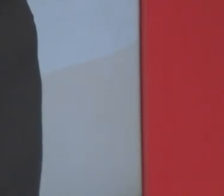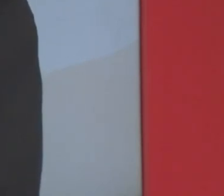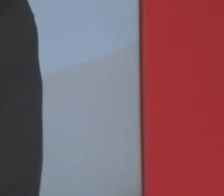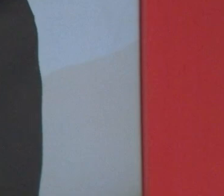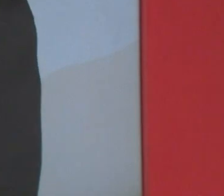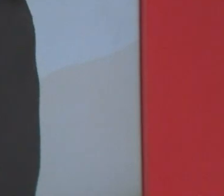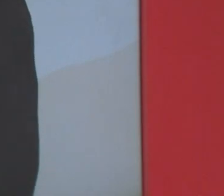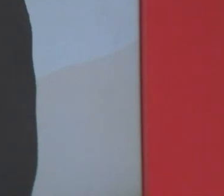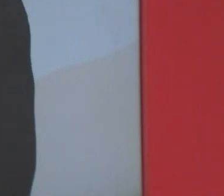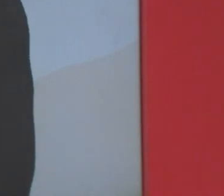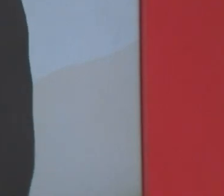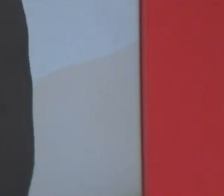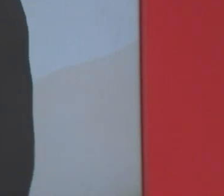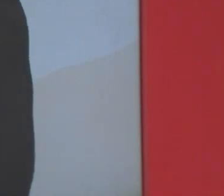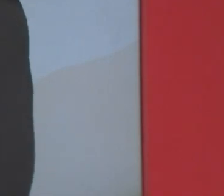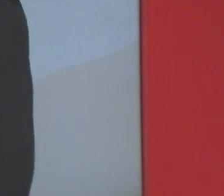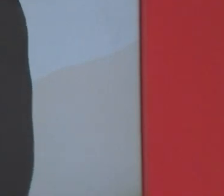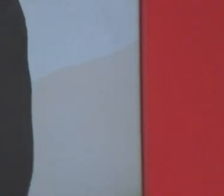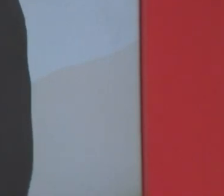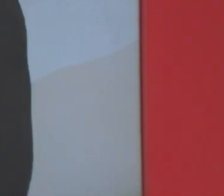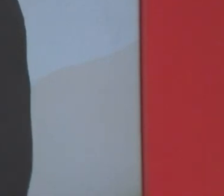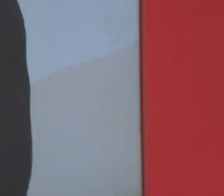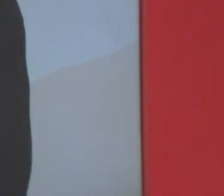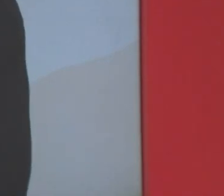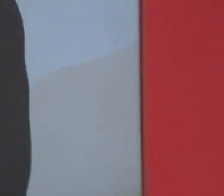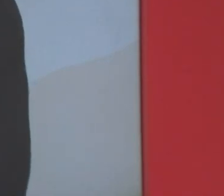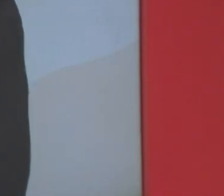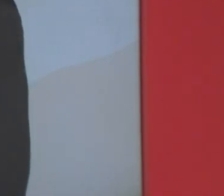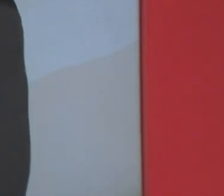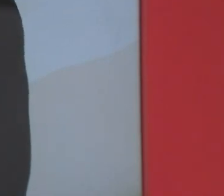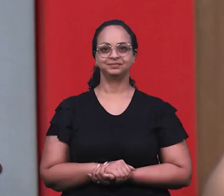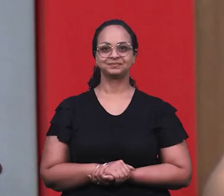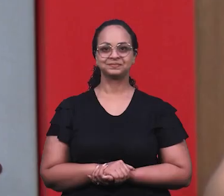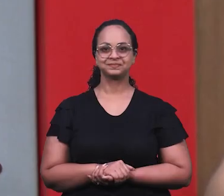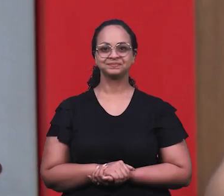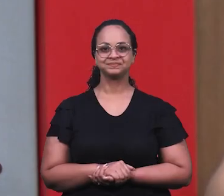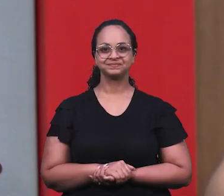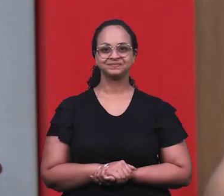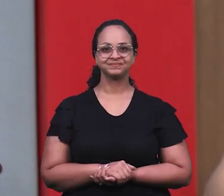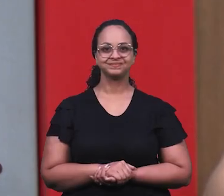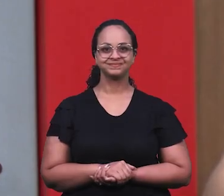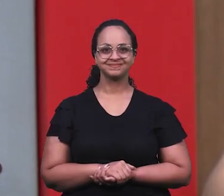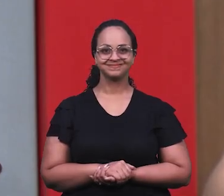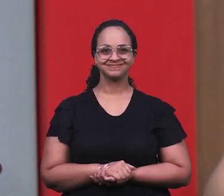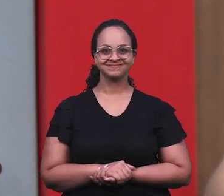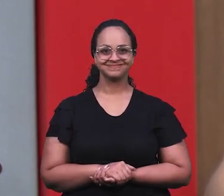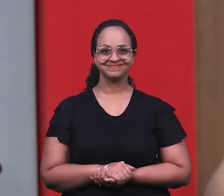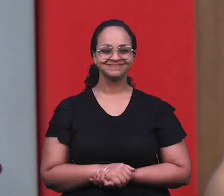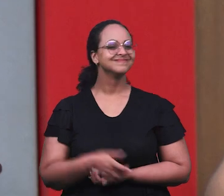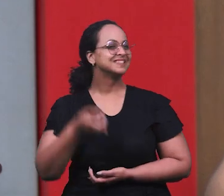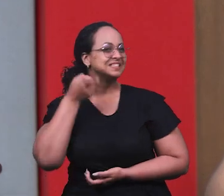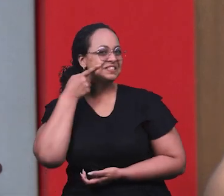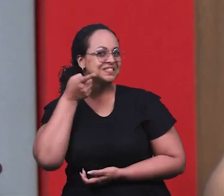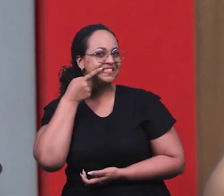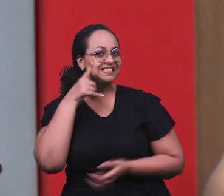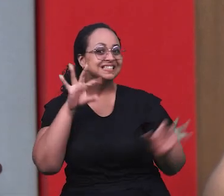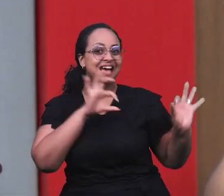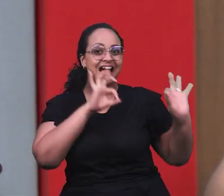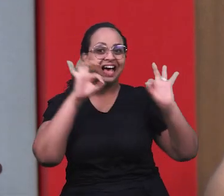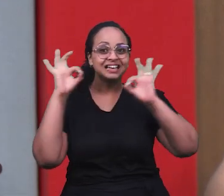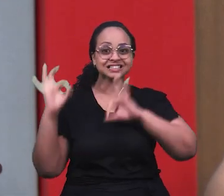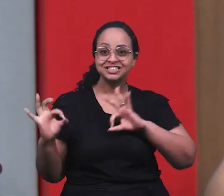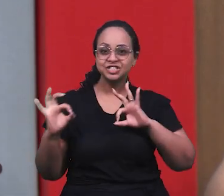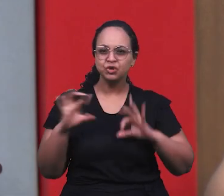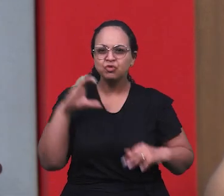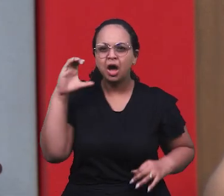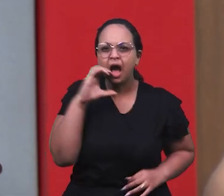uma tamareira. Amém? A todos a paz do Senhor Jesus. E aí, assistiu? Passou muito